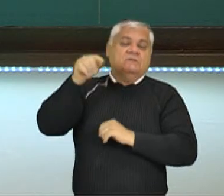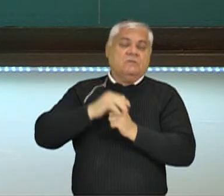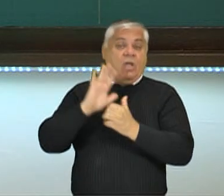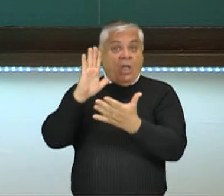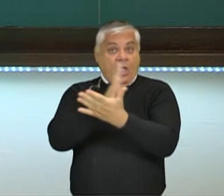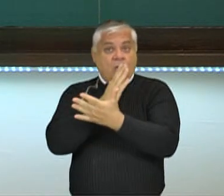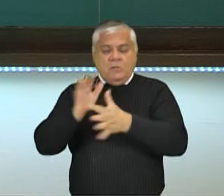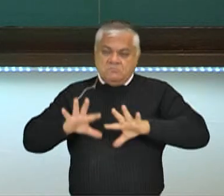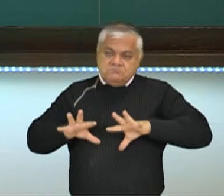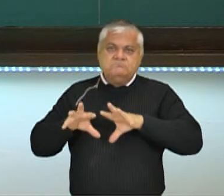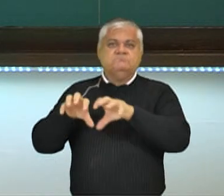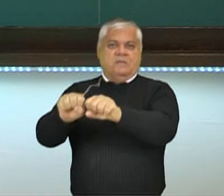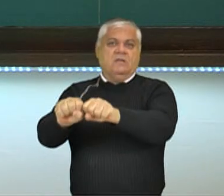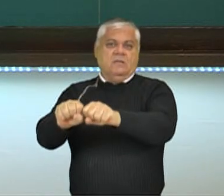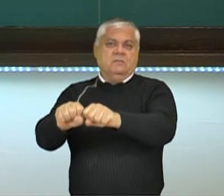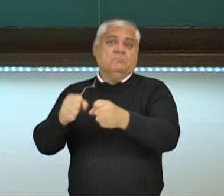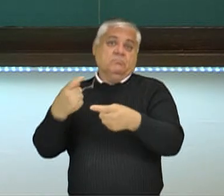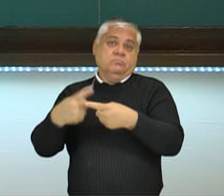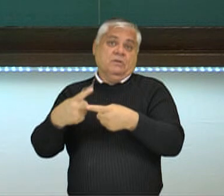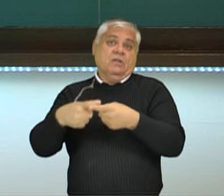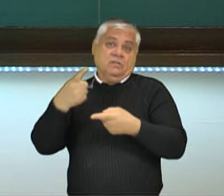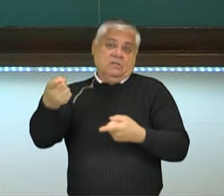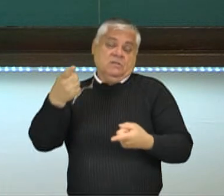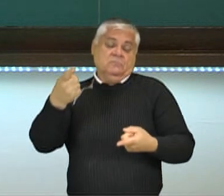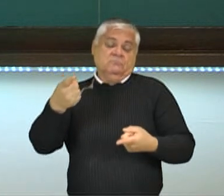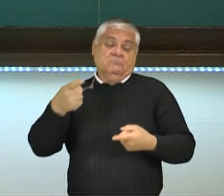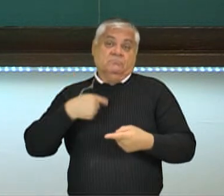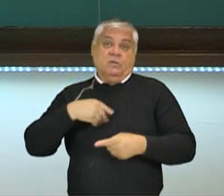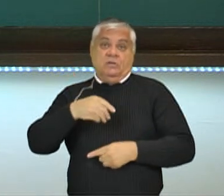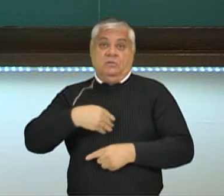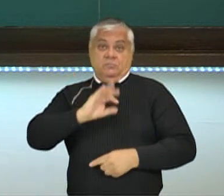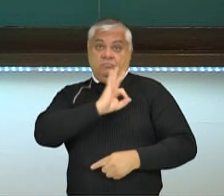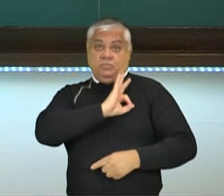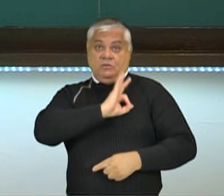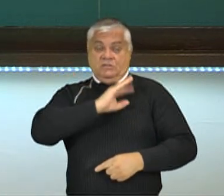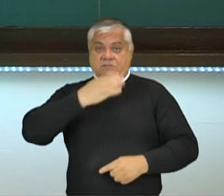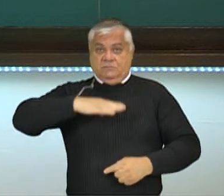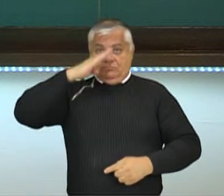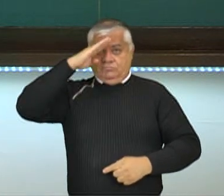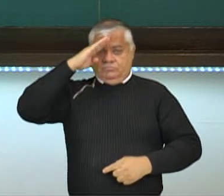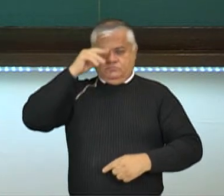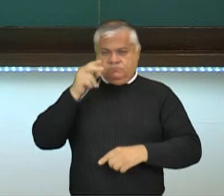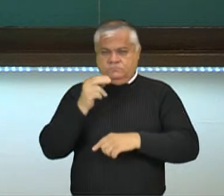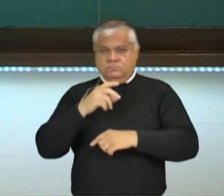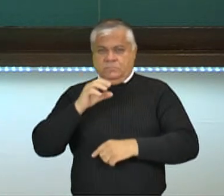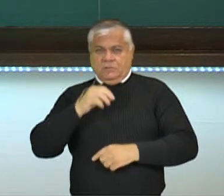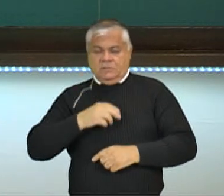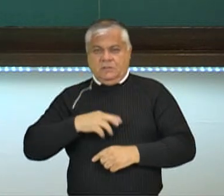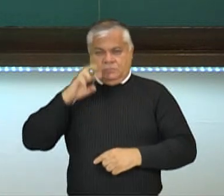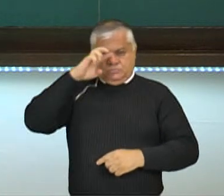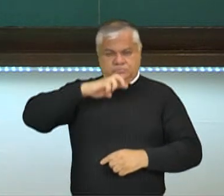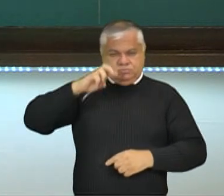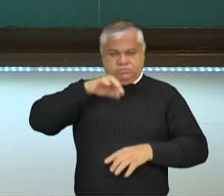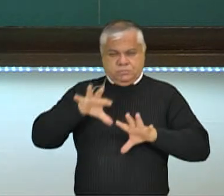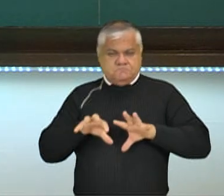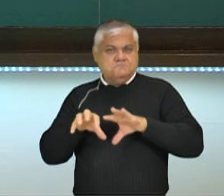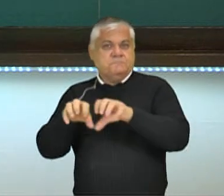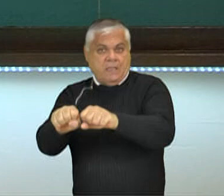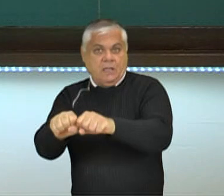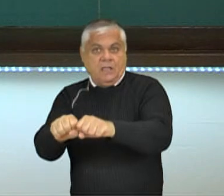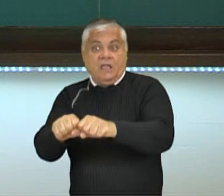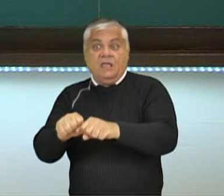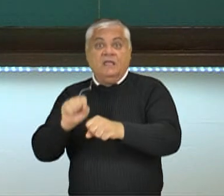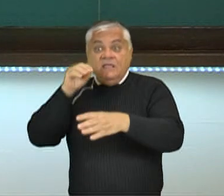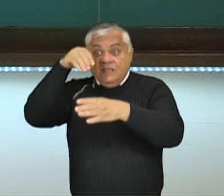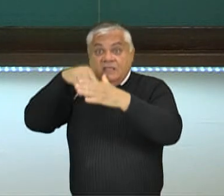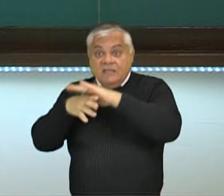são pegas pela chamada imigração lá nos Estados Unidos, ou então pela polícia já dentro do território dos Estados Unidos, em